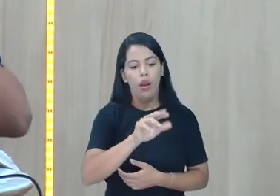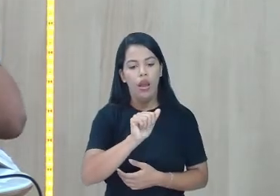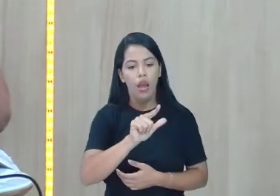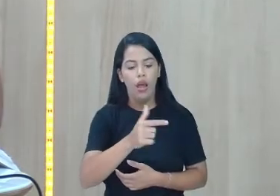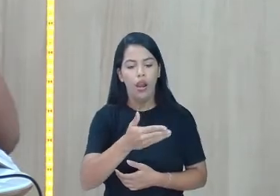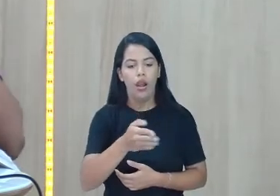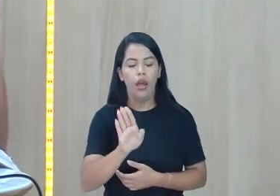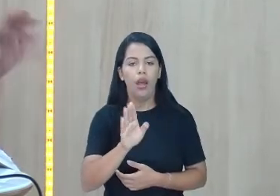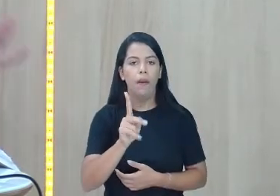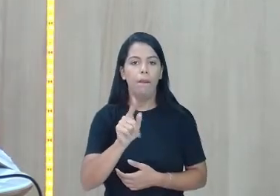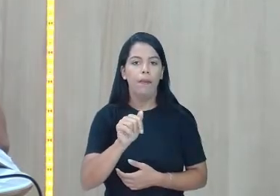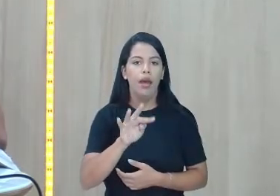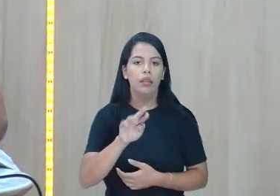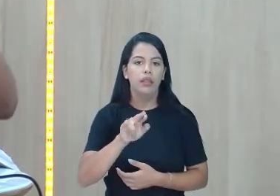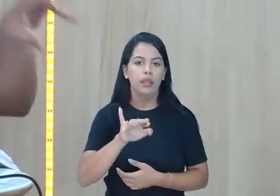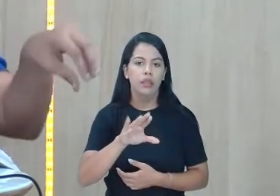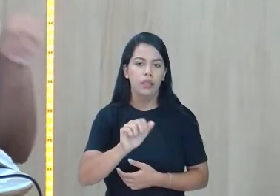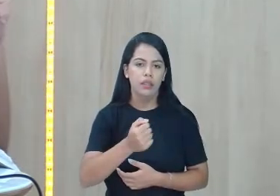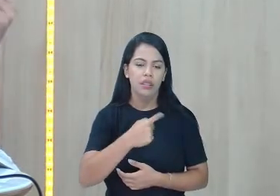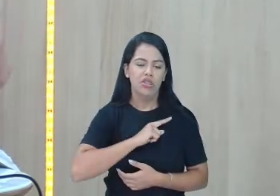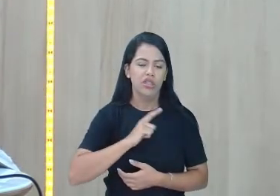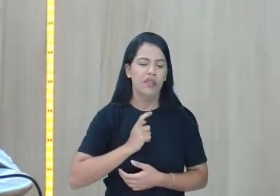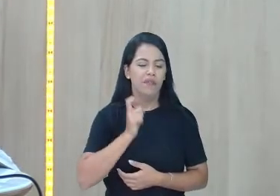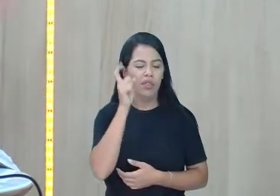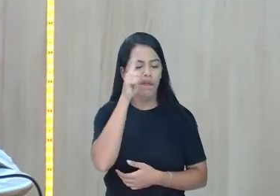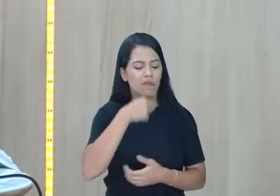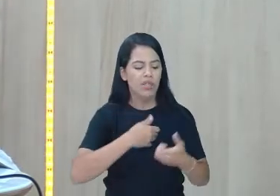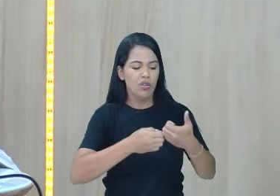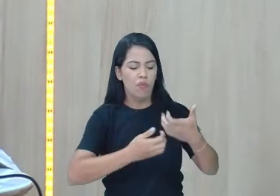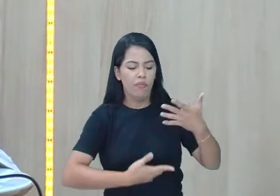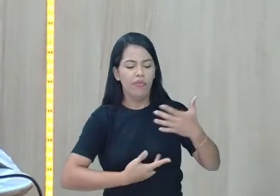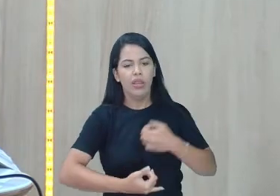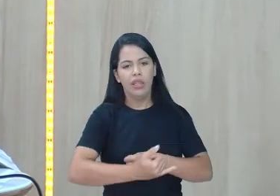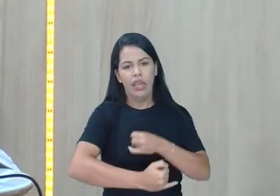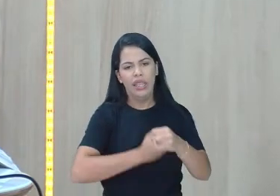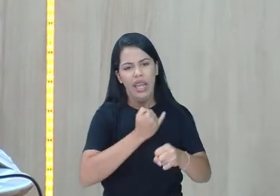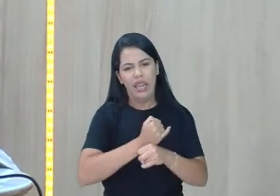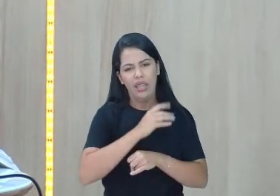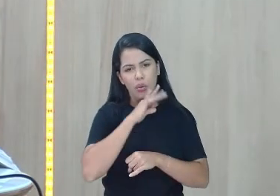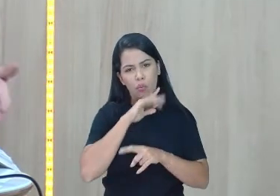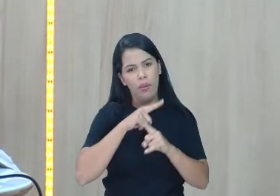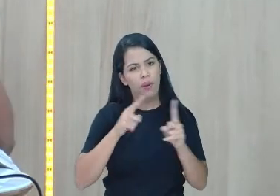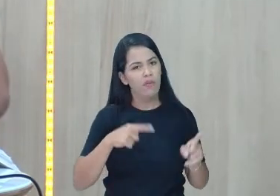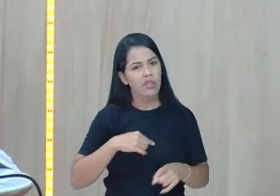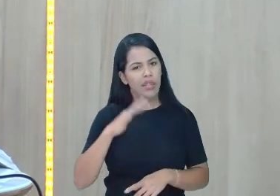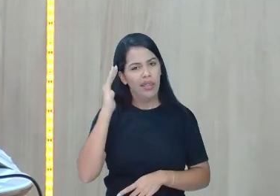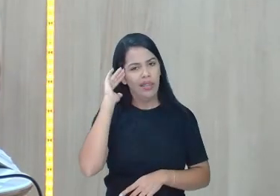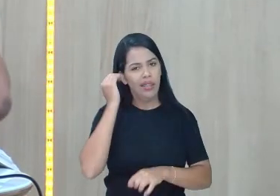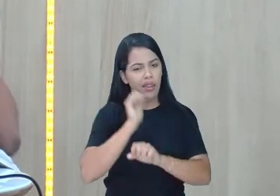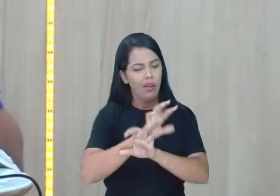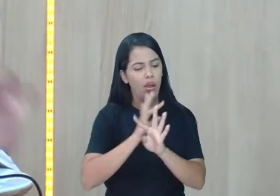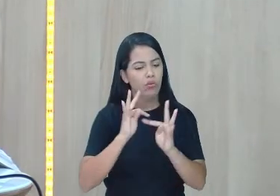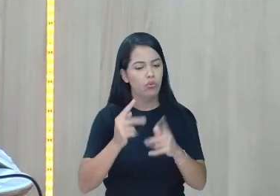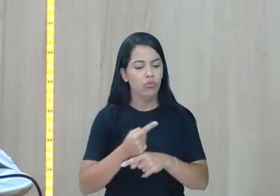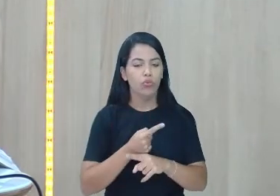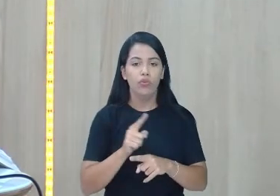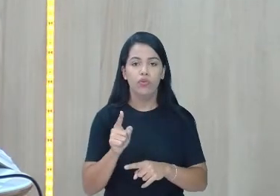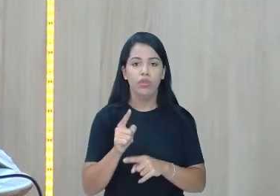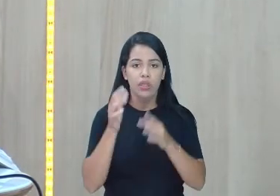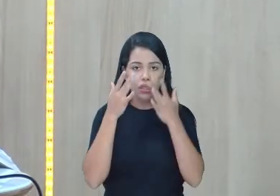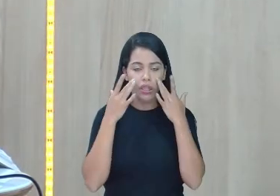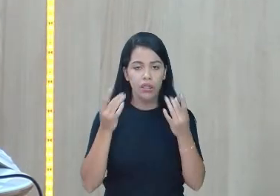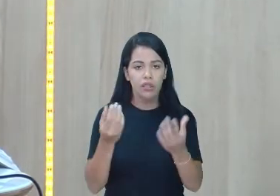Tivemos algumas dificuldadezinhas aqui com a internet, mas vocês foram super compreensivos. Estão aqui prestando atenção na